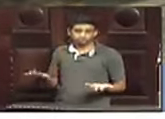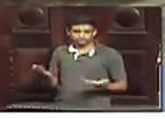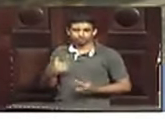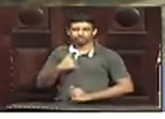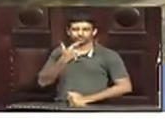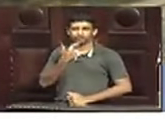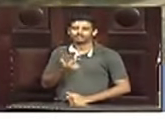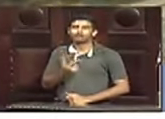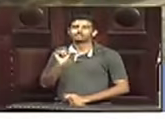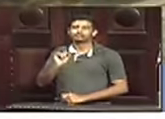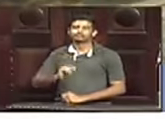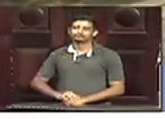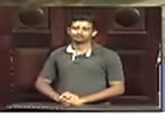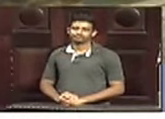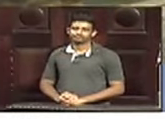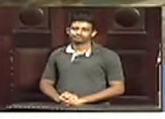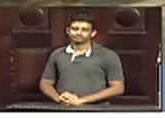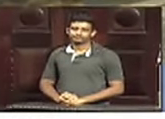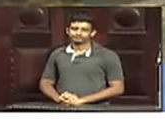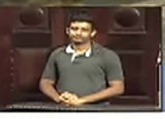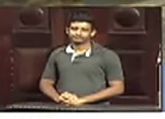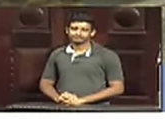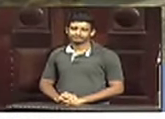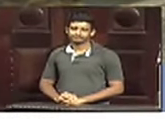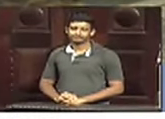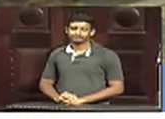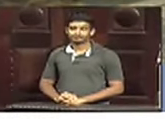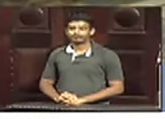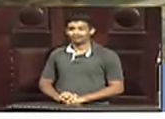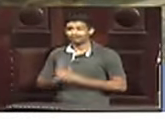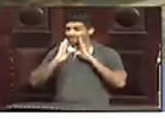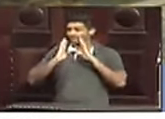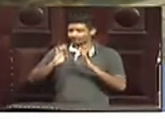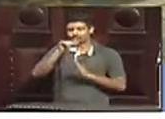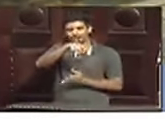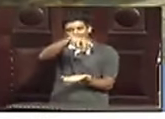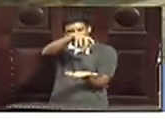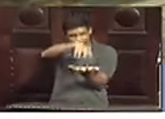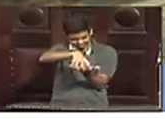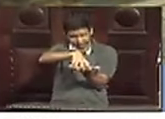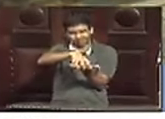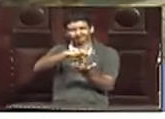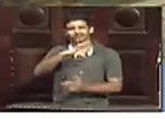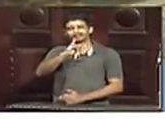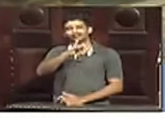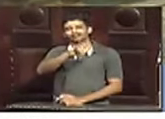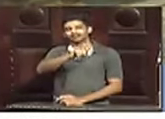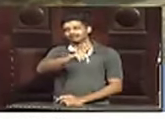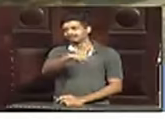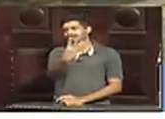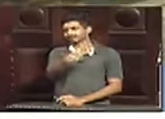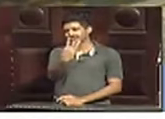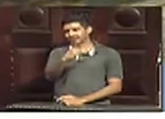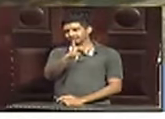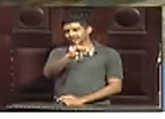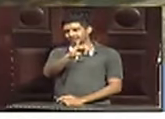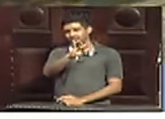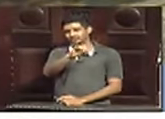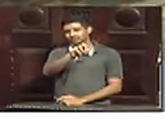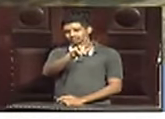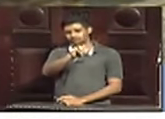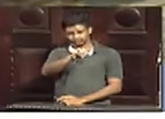aqui para trazer a questão de Duque de Caxias, do terceiro distrito e de todo o Estado do Rio de Janeiro, que já